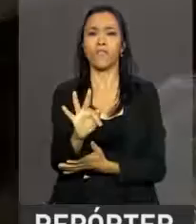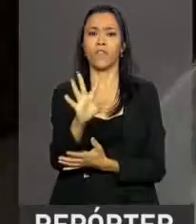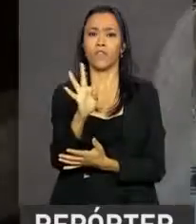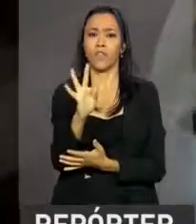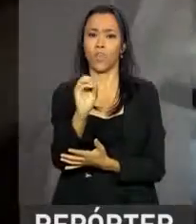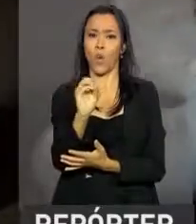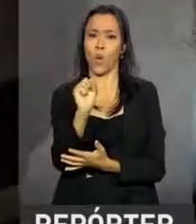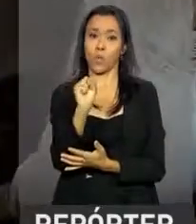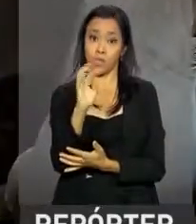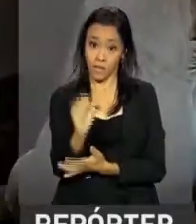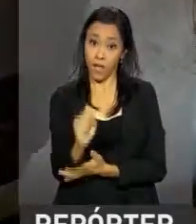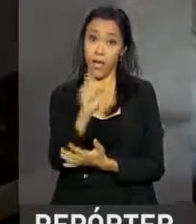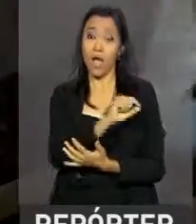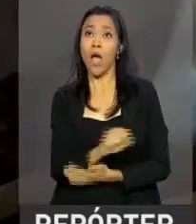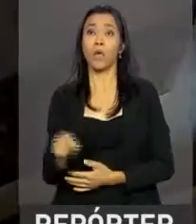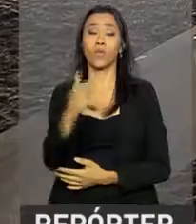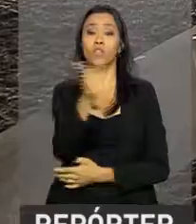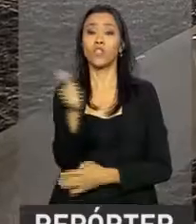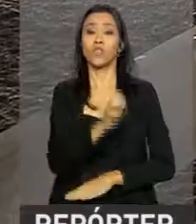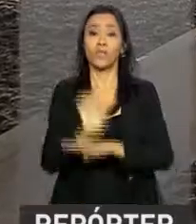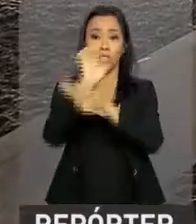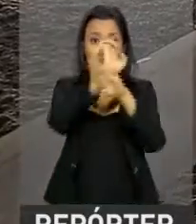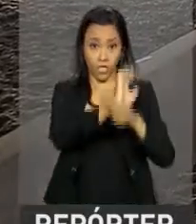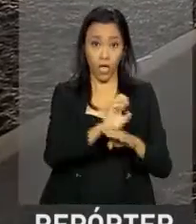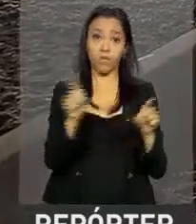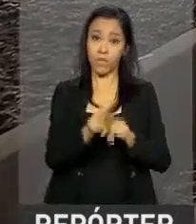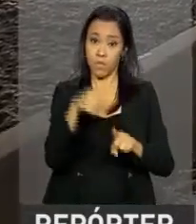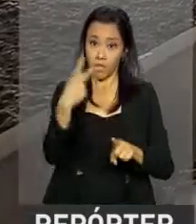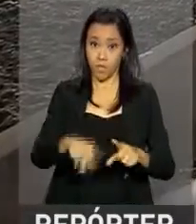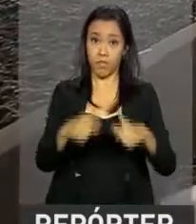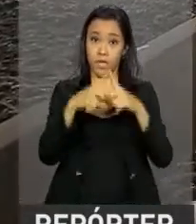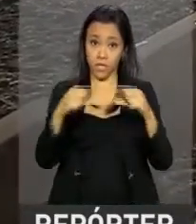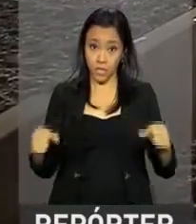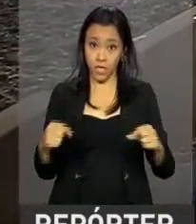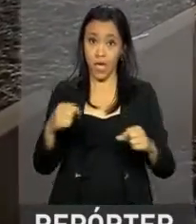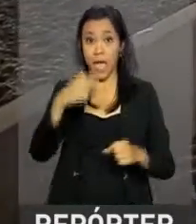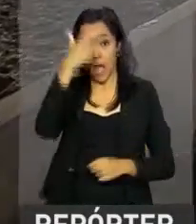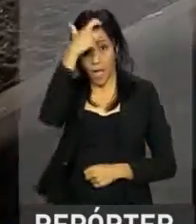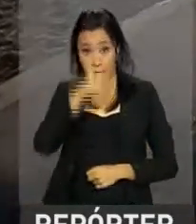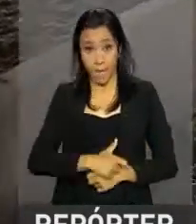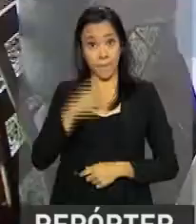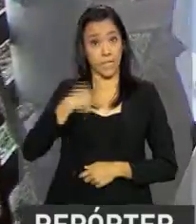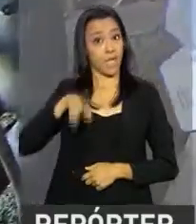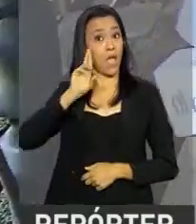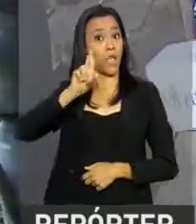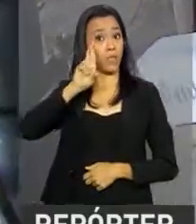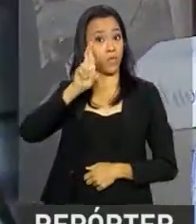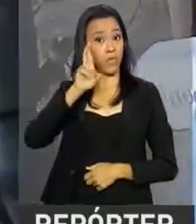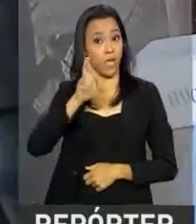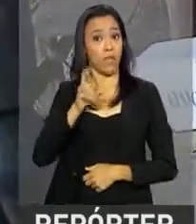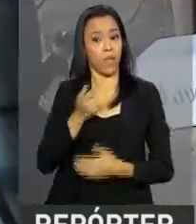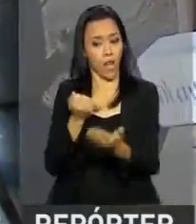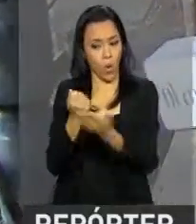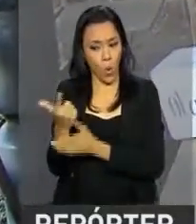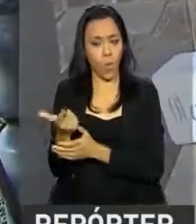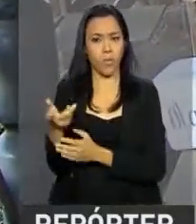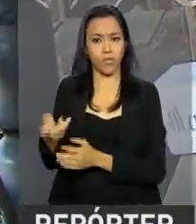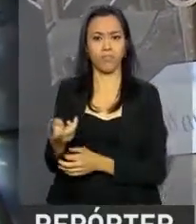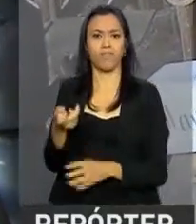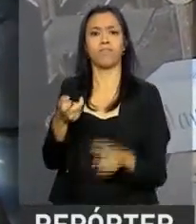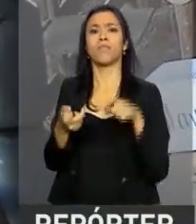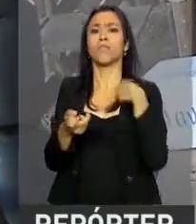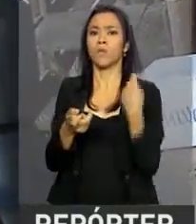ocorre em 22 estados e também no distrito federal o produtor é responsável tanto pela compra da vacina